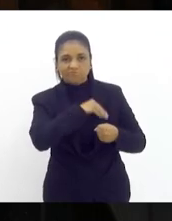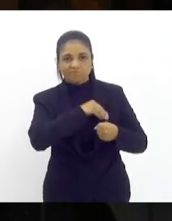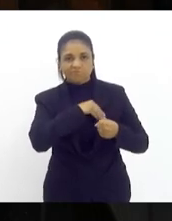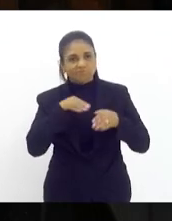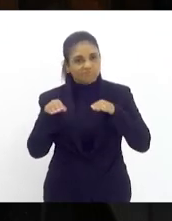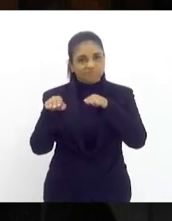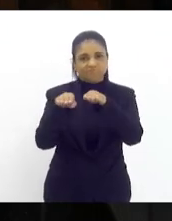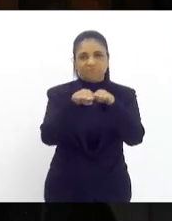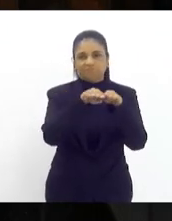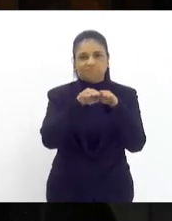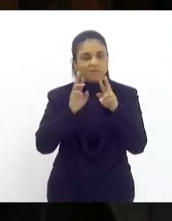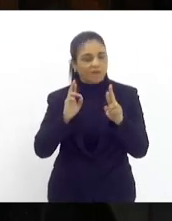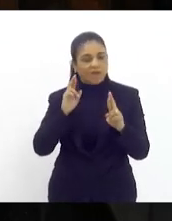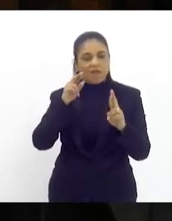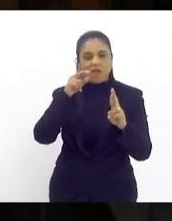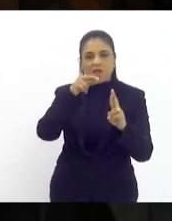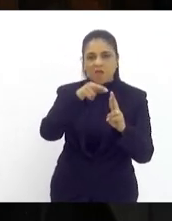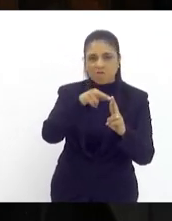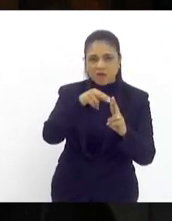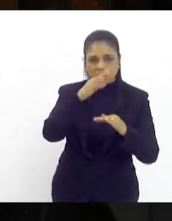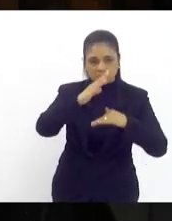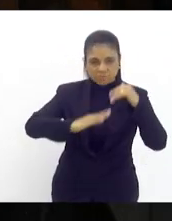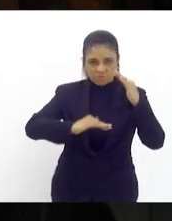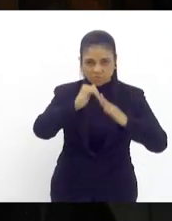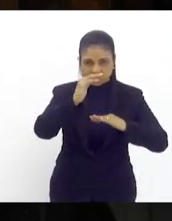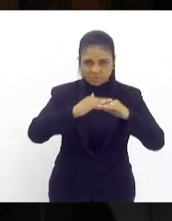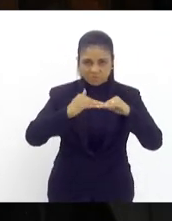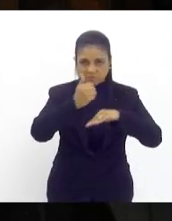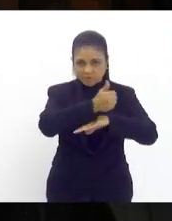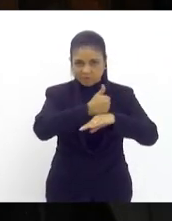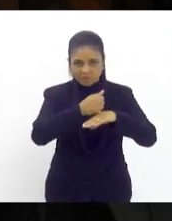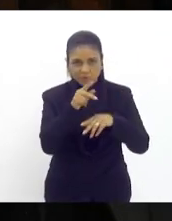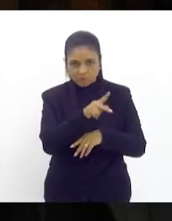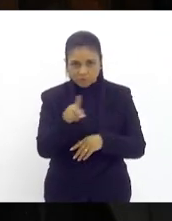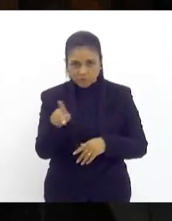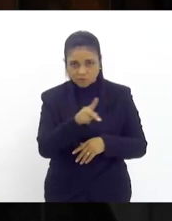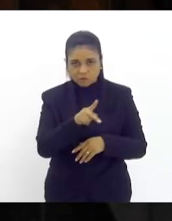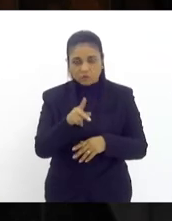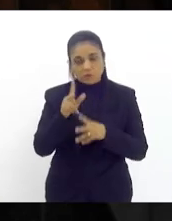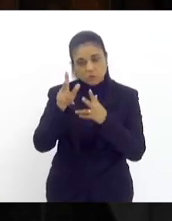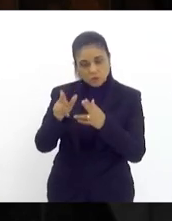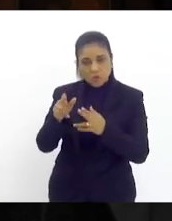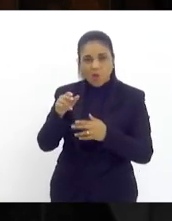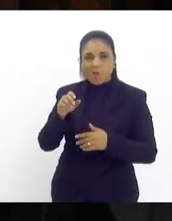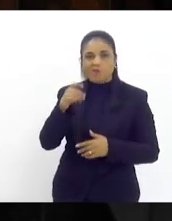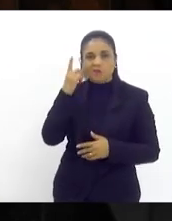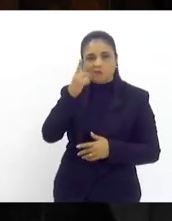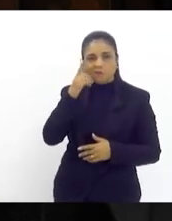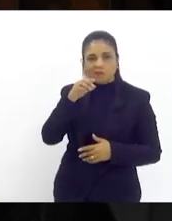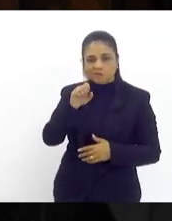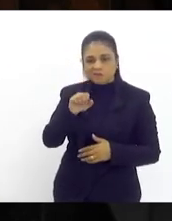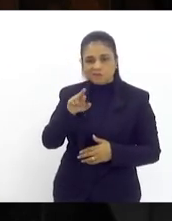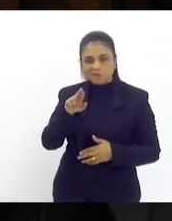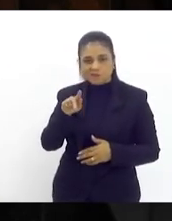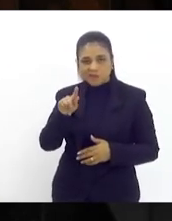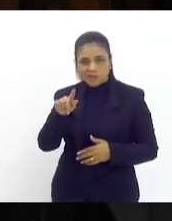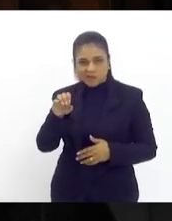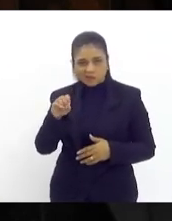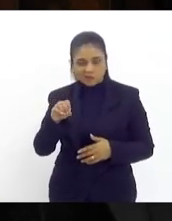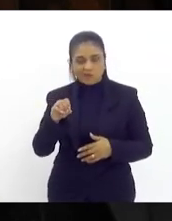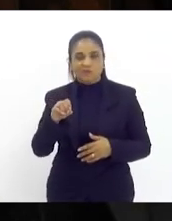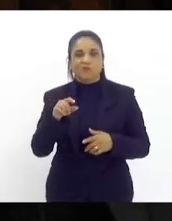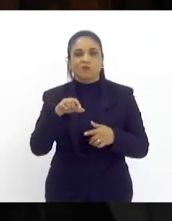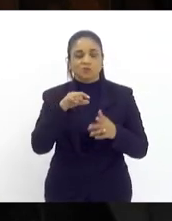todas as referências como bem disse aqui o deputado Sérgio Fernandes de 1 a 9 com